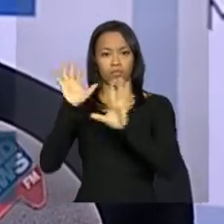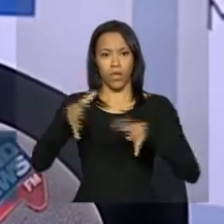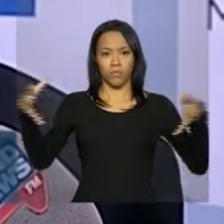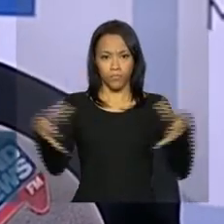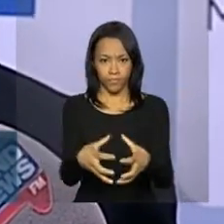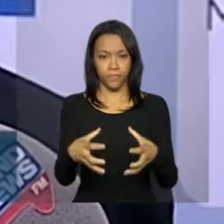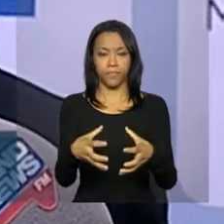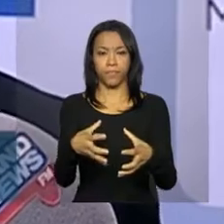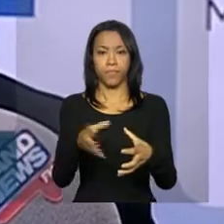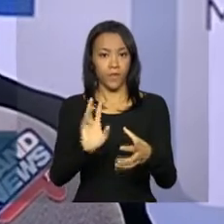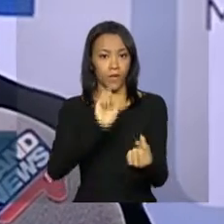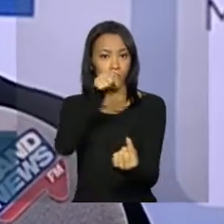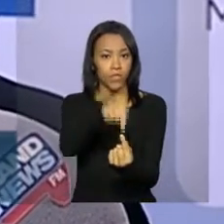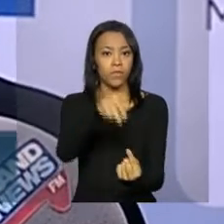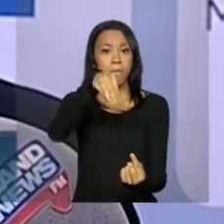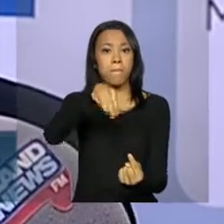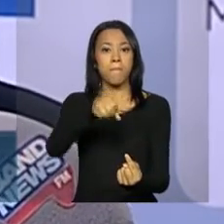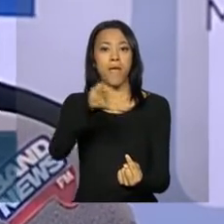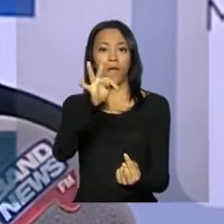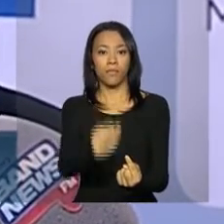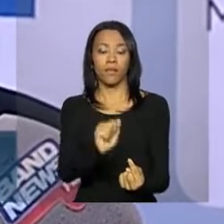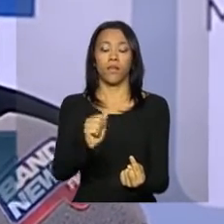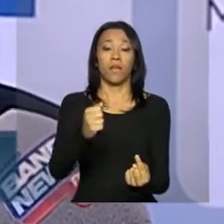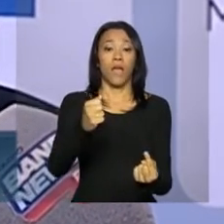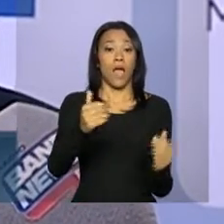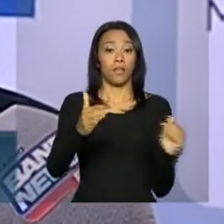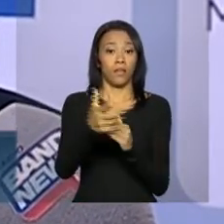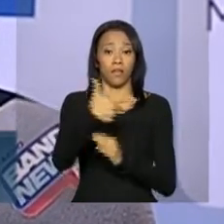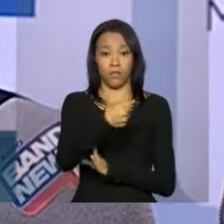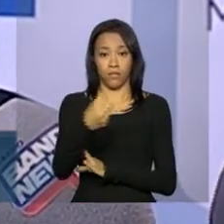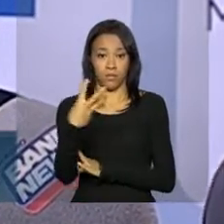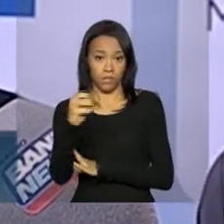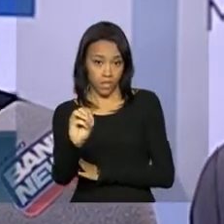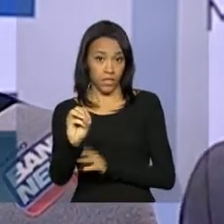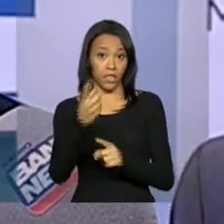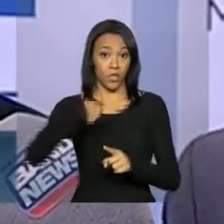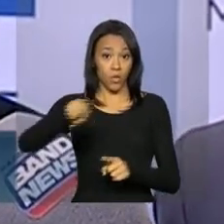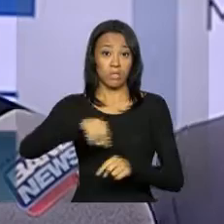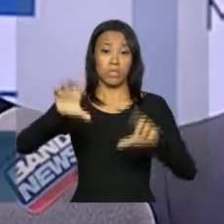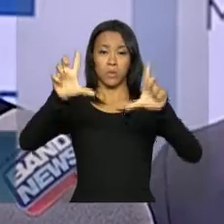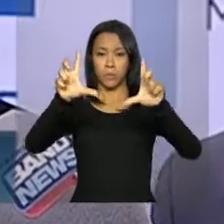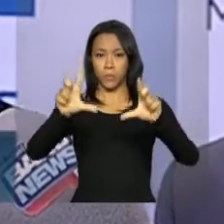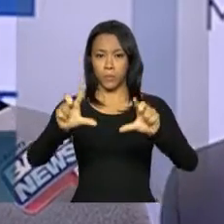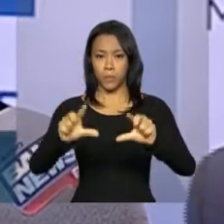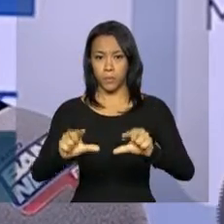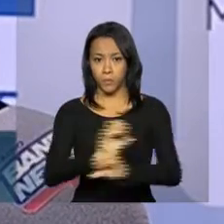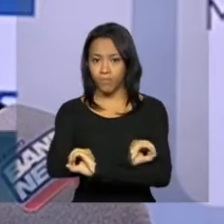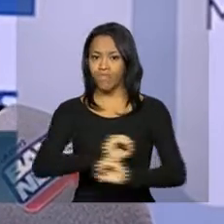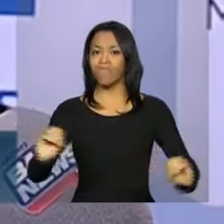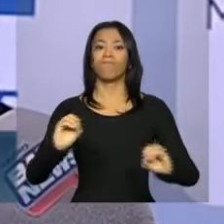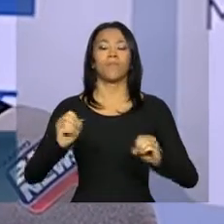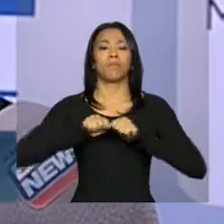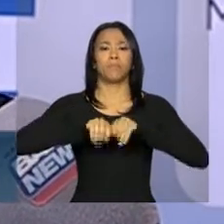conjunto, da meta de, em 2030, nós livrarmos a humanidade da epidemia